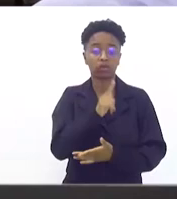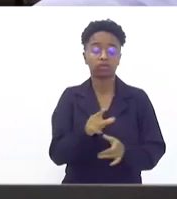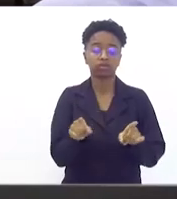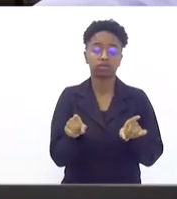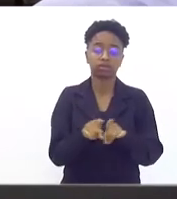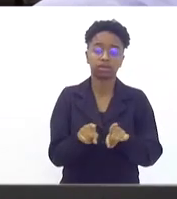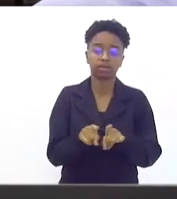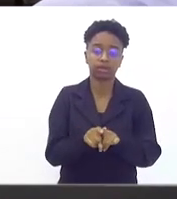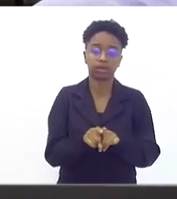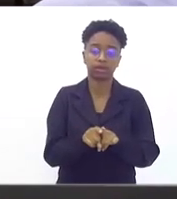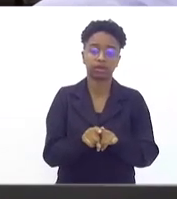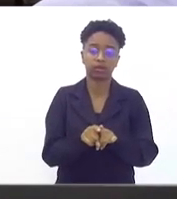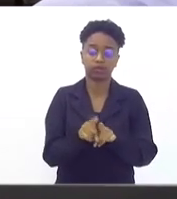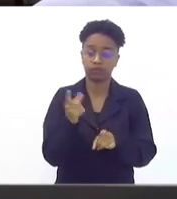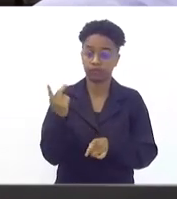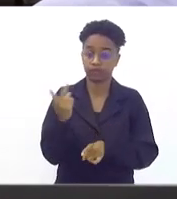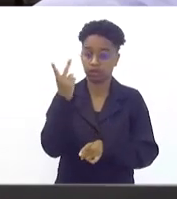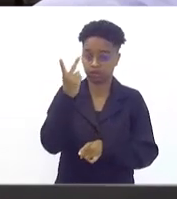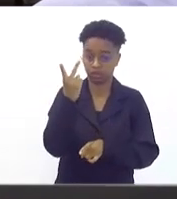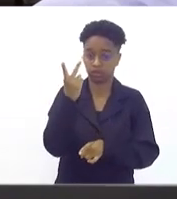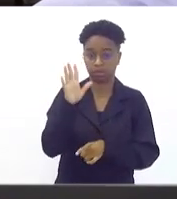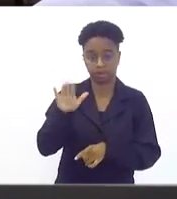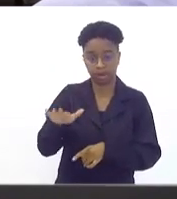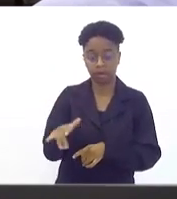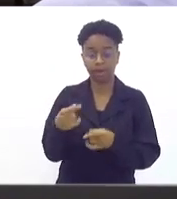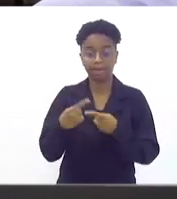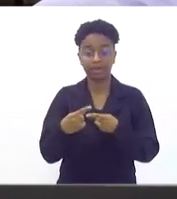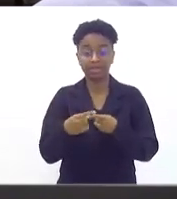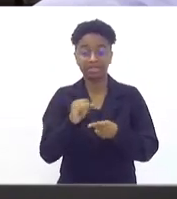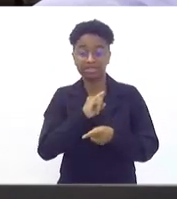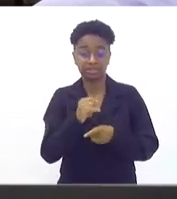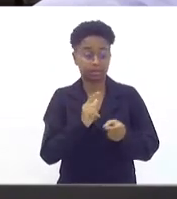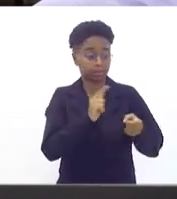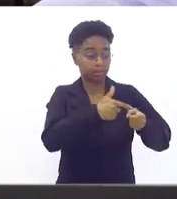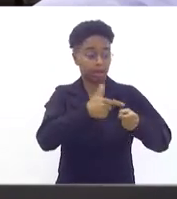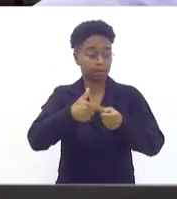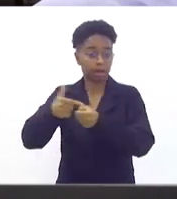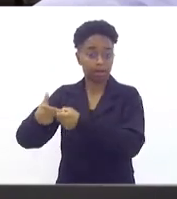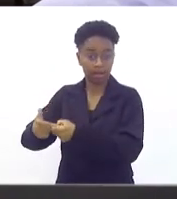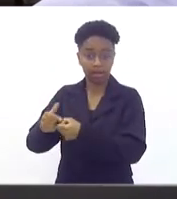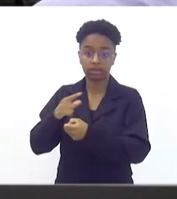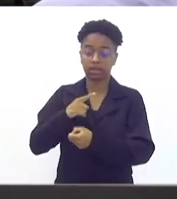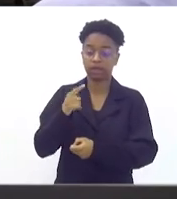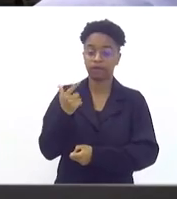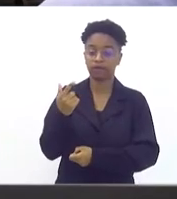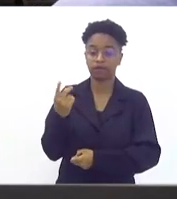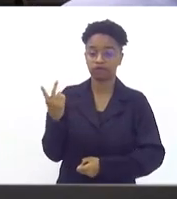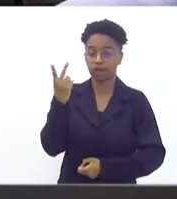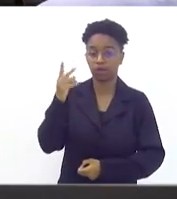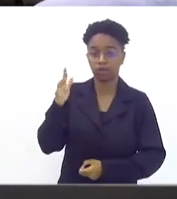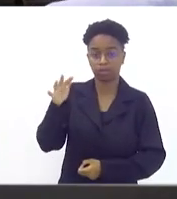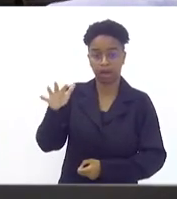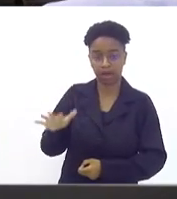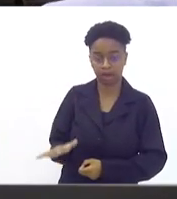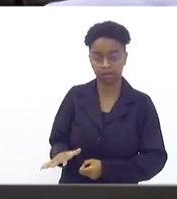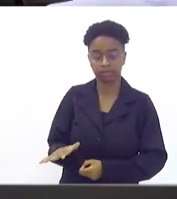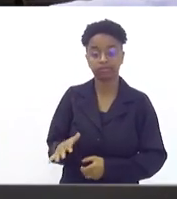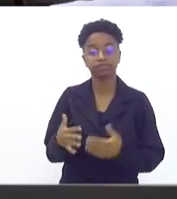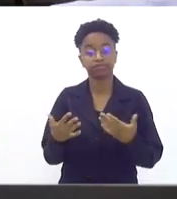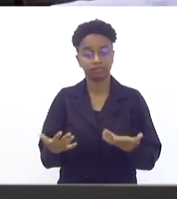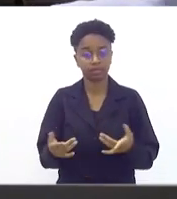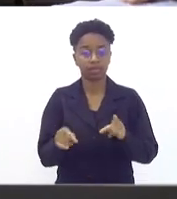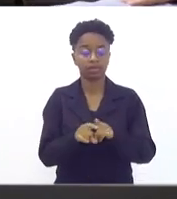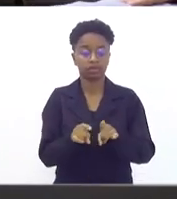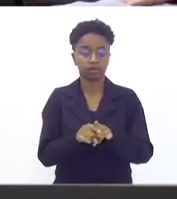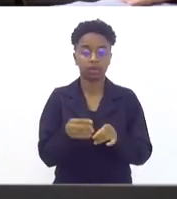a questão do preço Porque quanto mais concorrência temos um preço mais justo e principalmente nessa atuação da